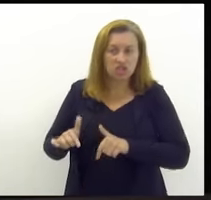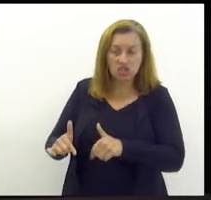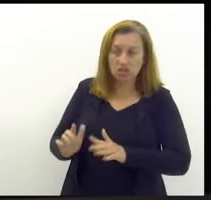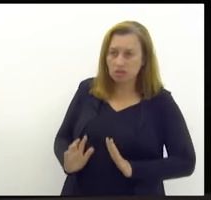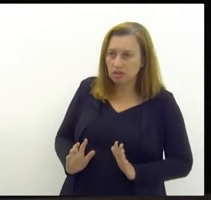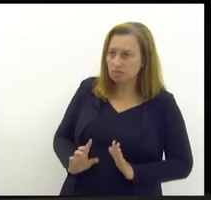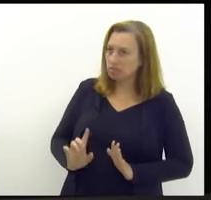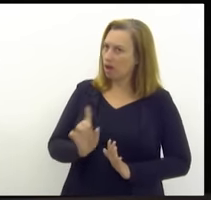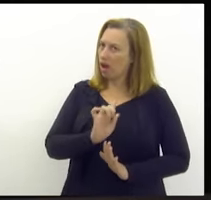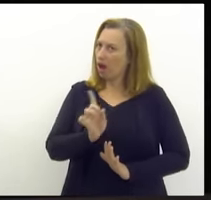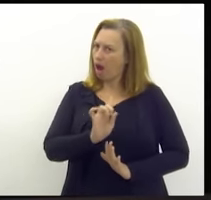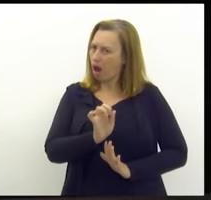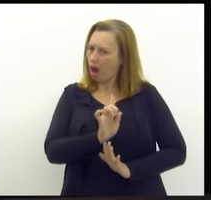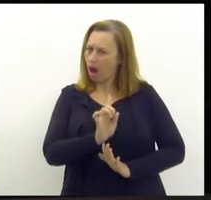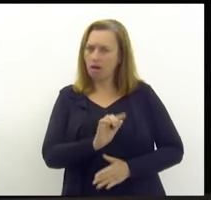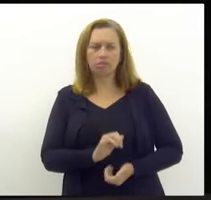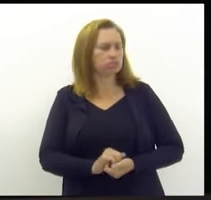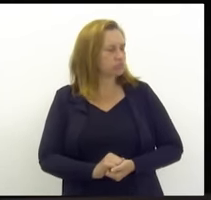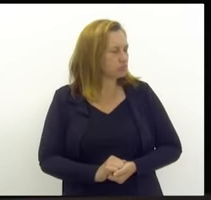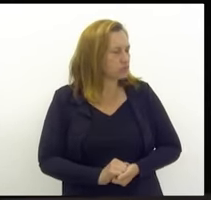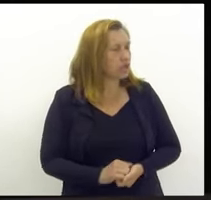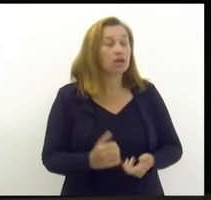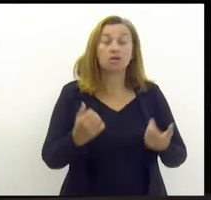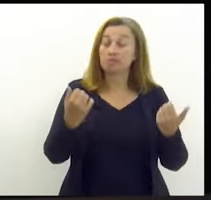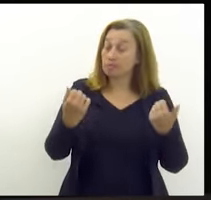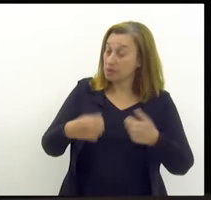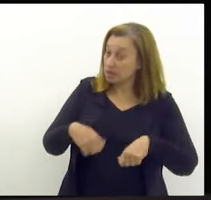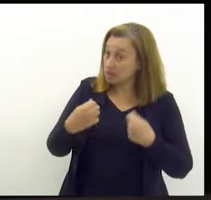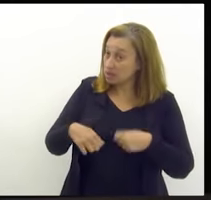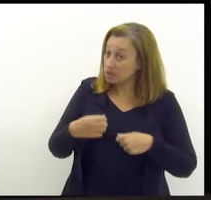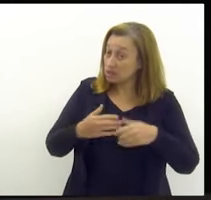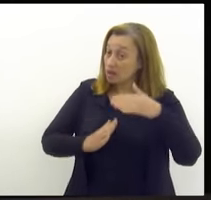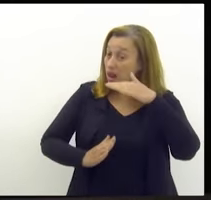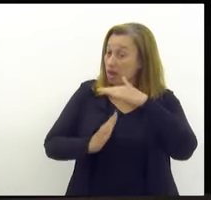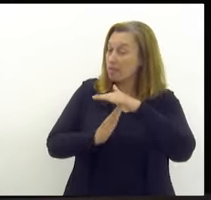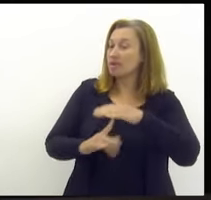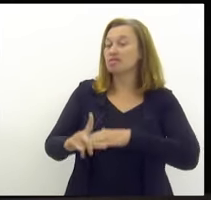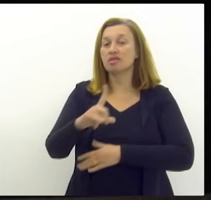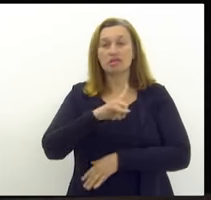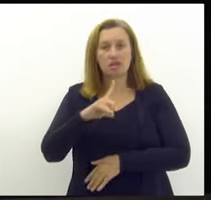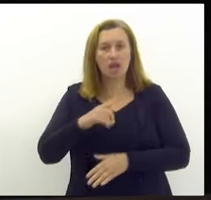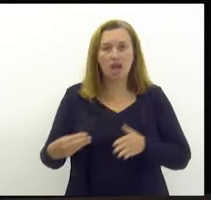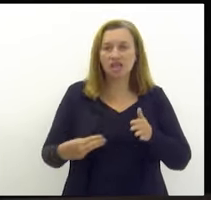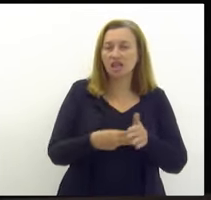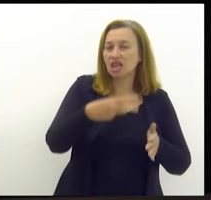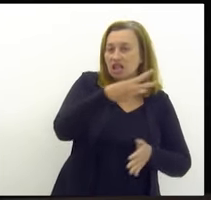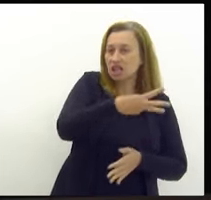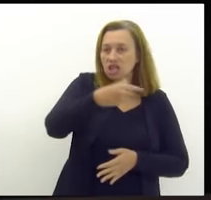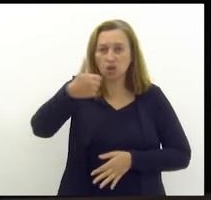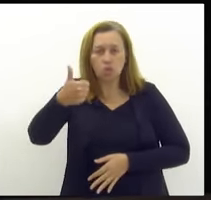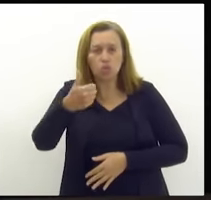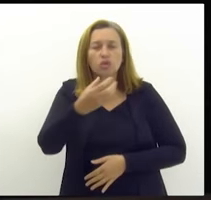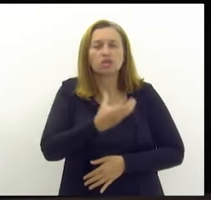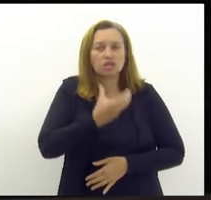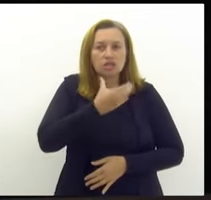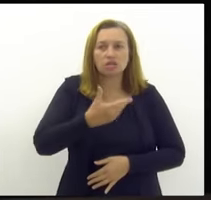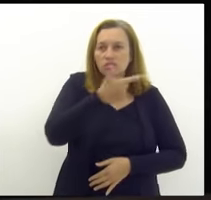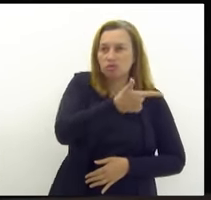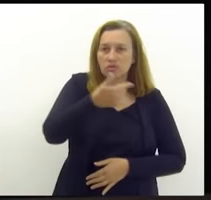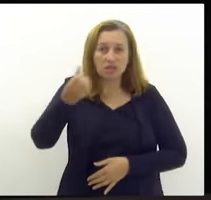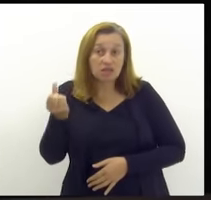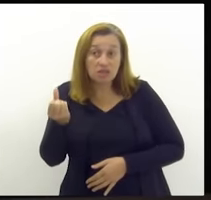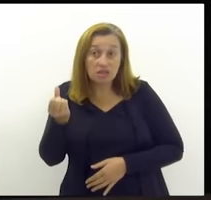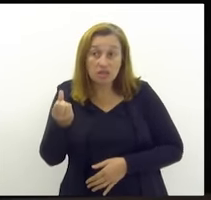estabelecer limites e estabeleci o limite até 31 de Dezembro de 2026